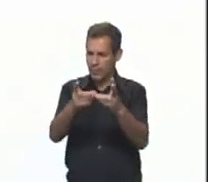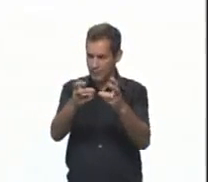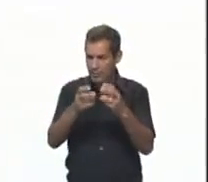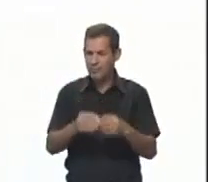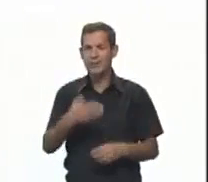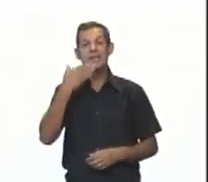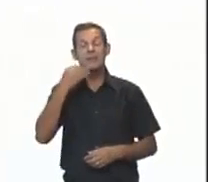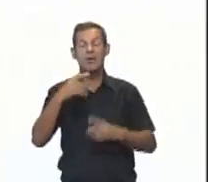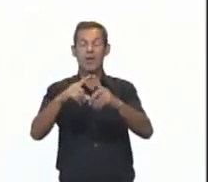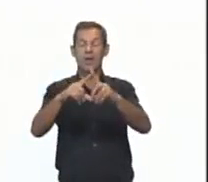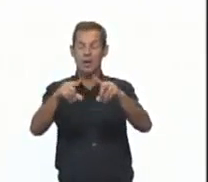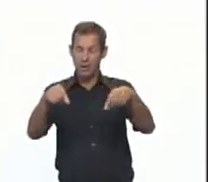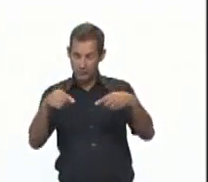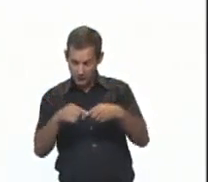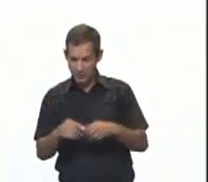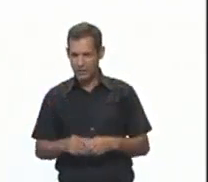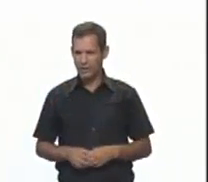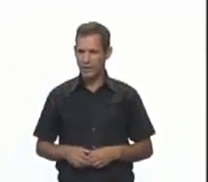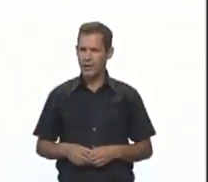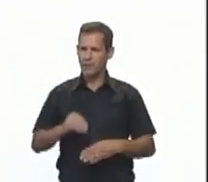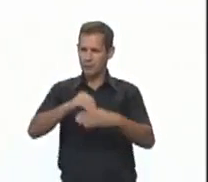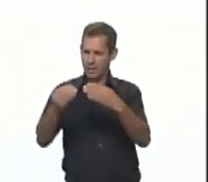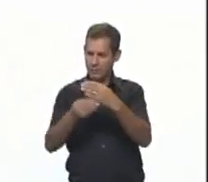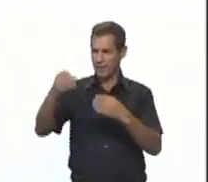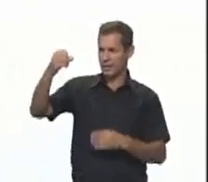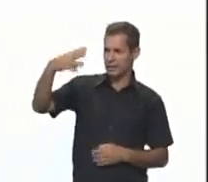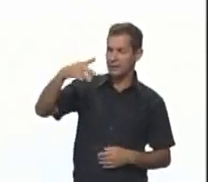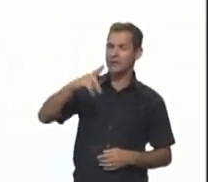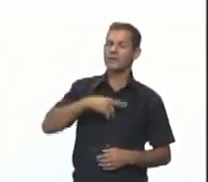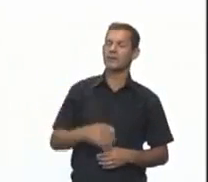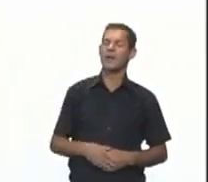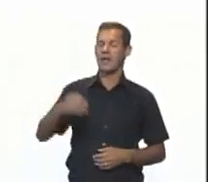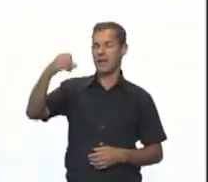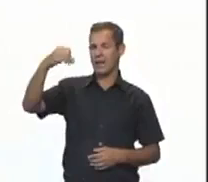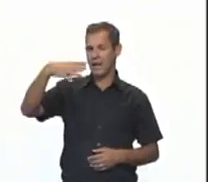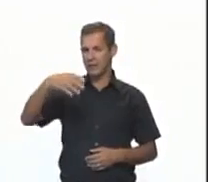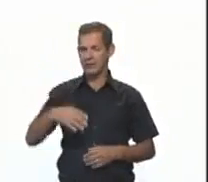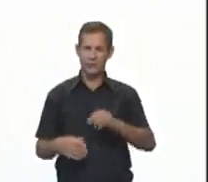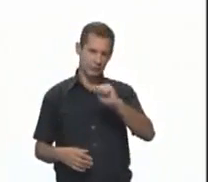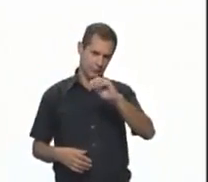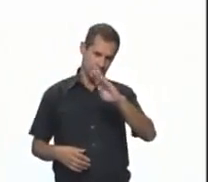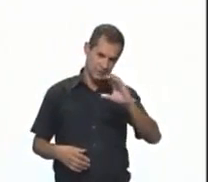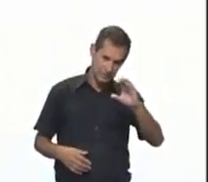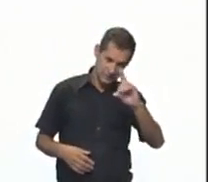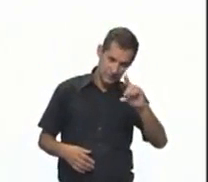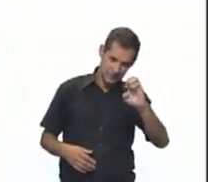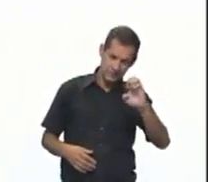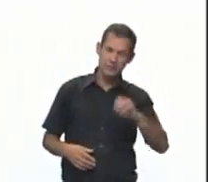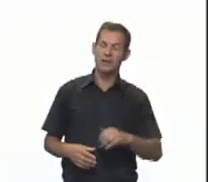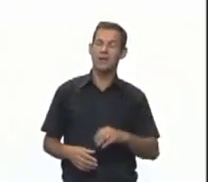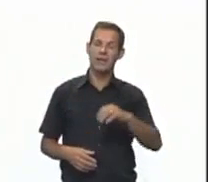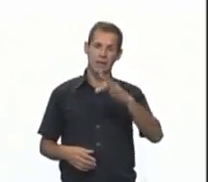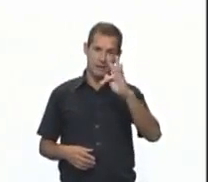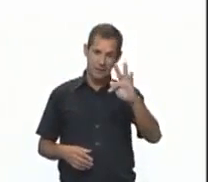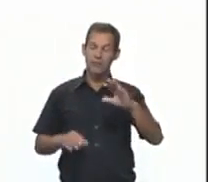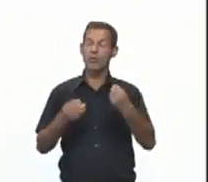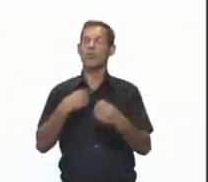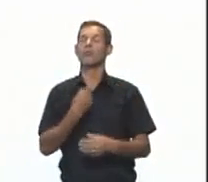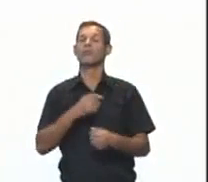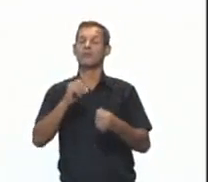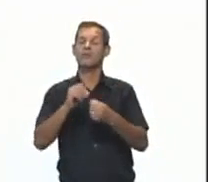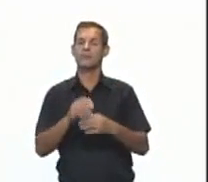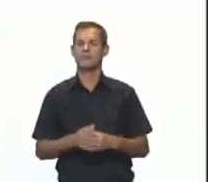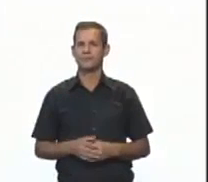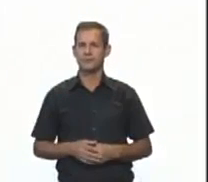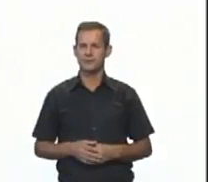determinar os melhores pontos para a instalação dessas luminárias. Então, eu tenho luminária A, B, C, D, E e F. Como que a gente vai